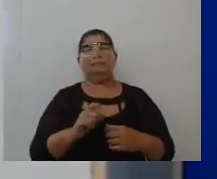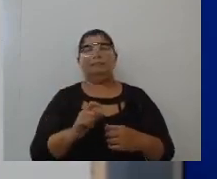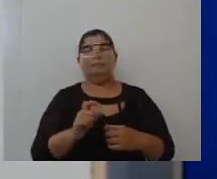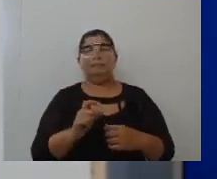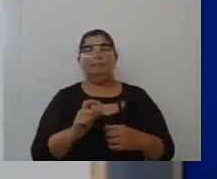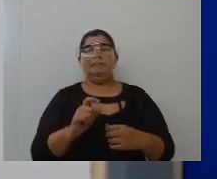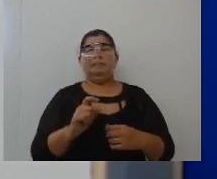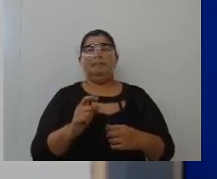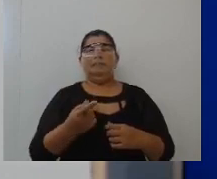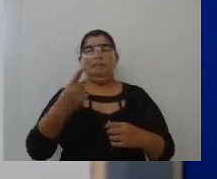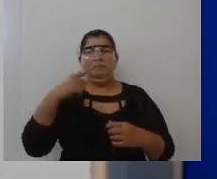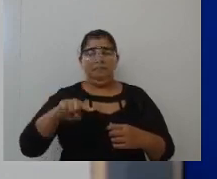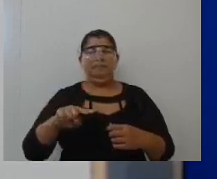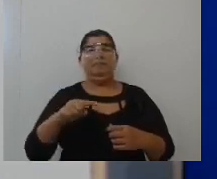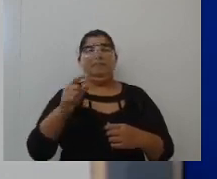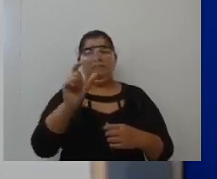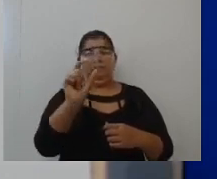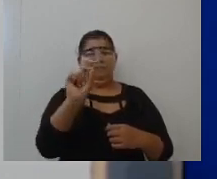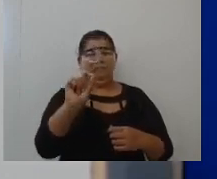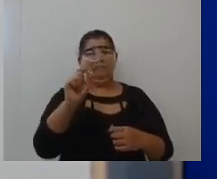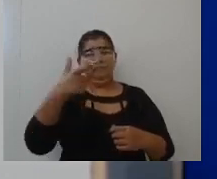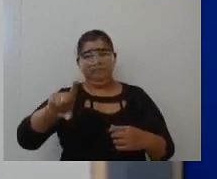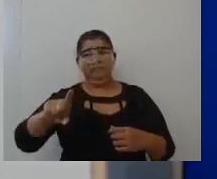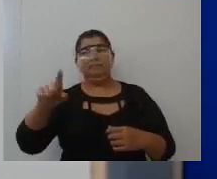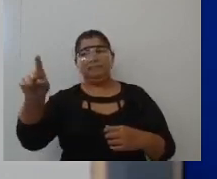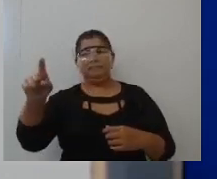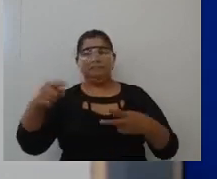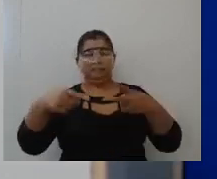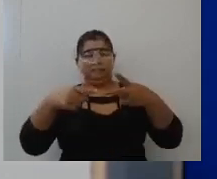e atenção para esse que.